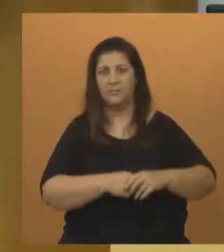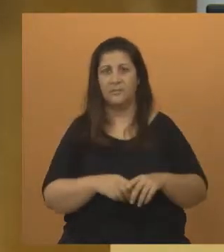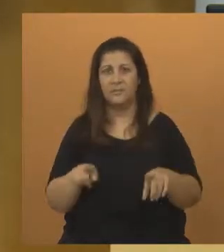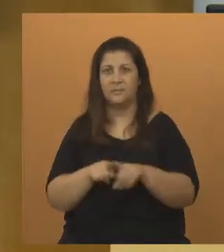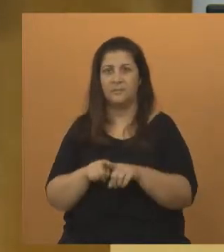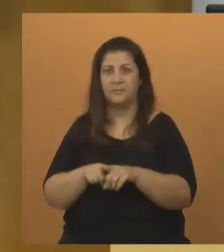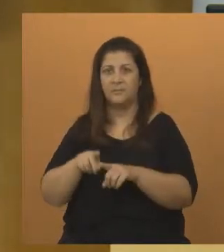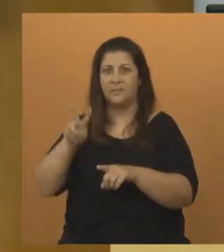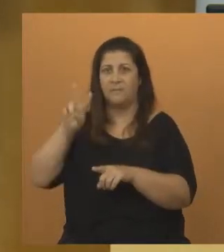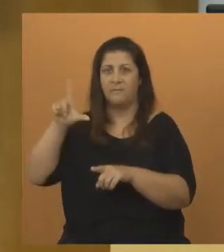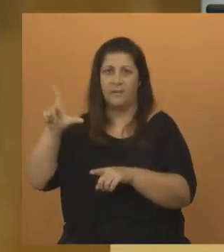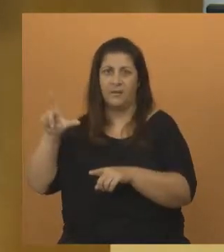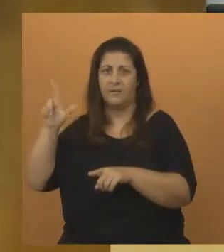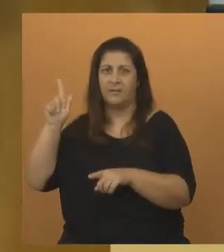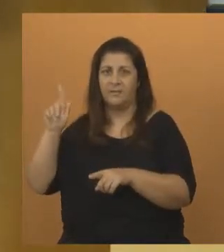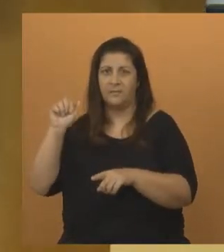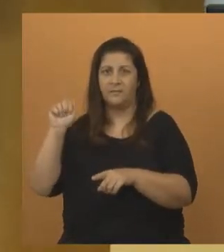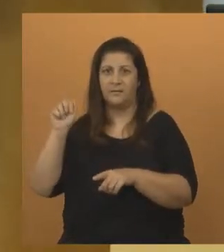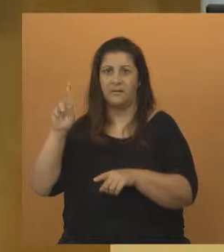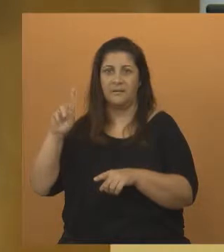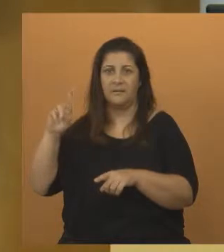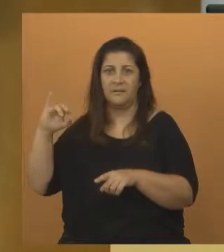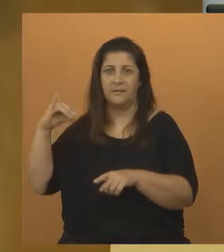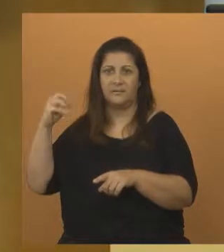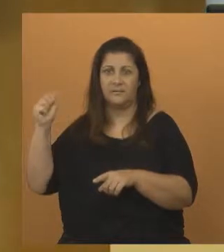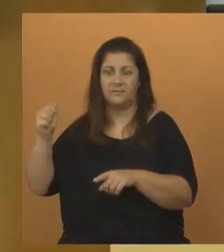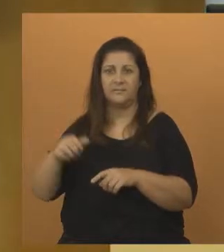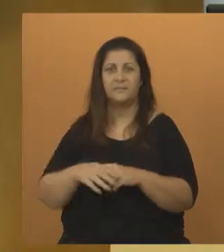os campos hoje na cidade, ele